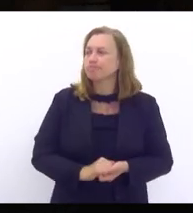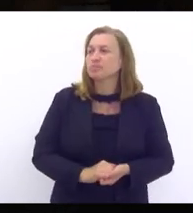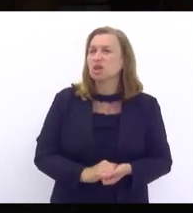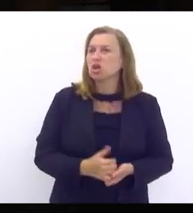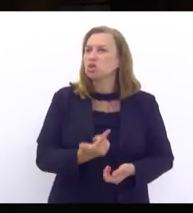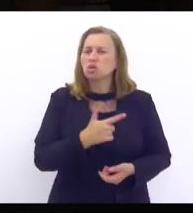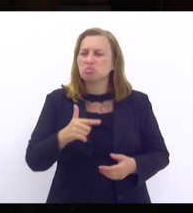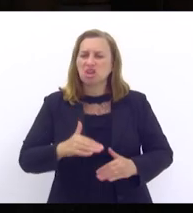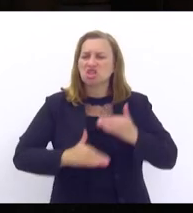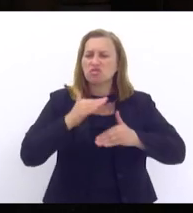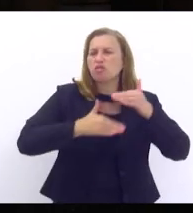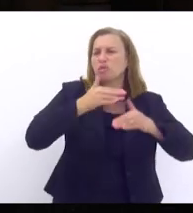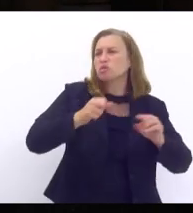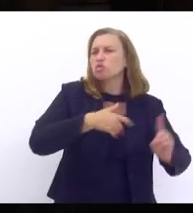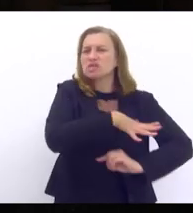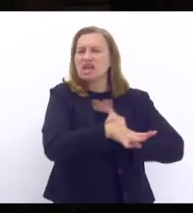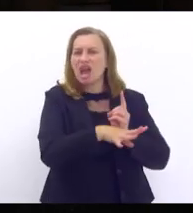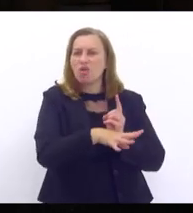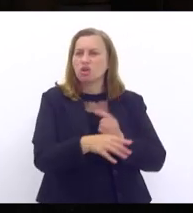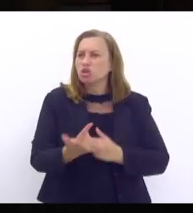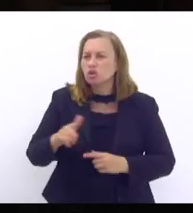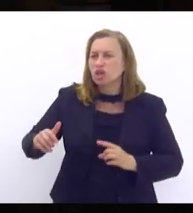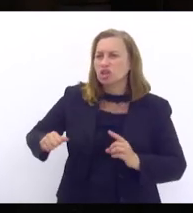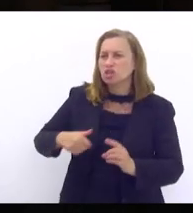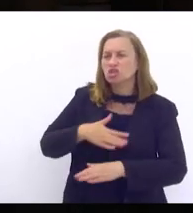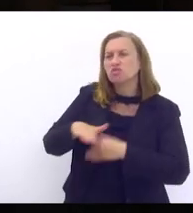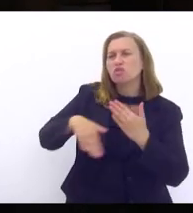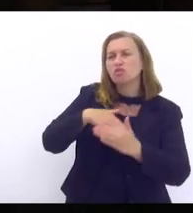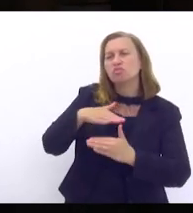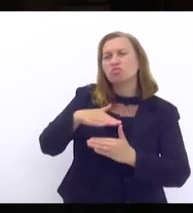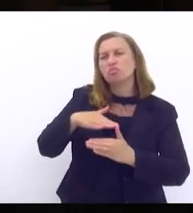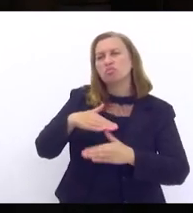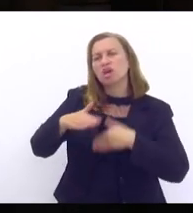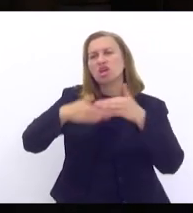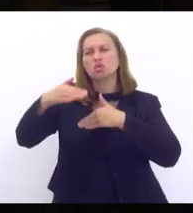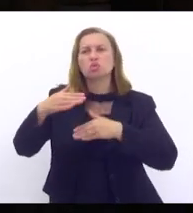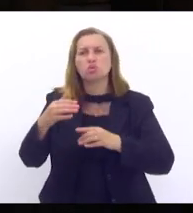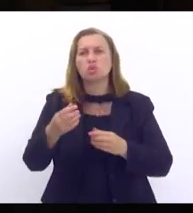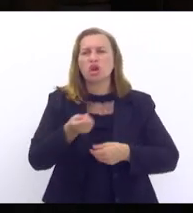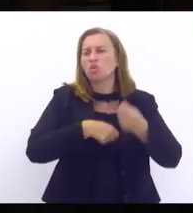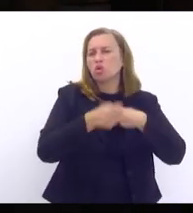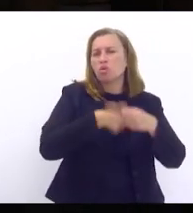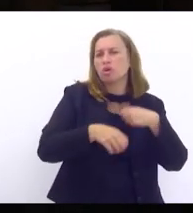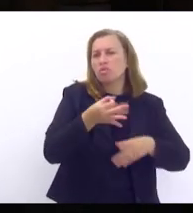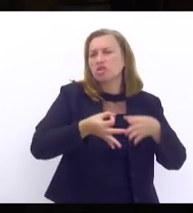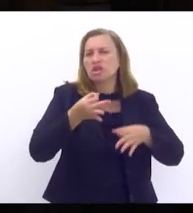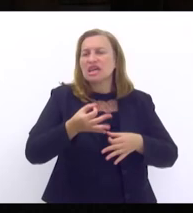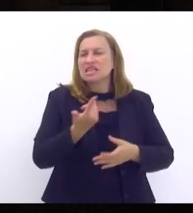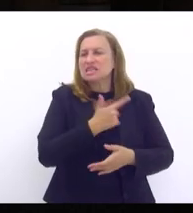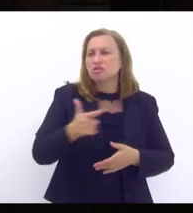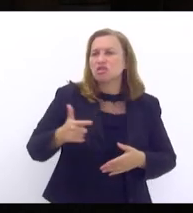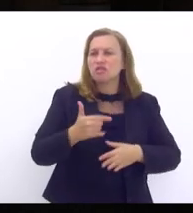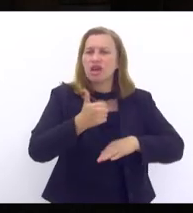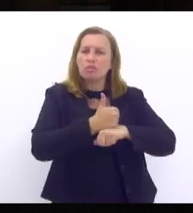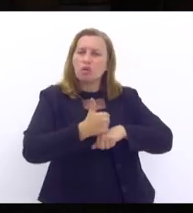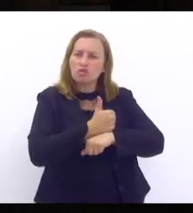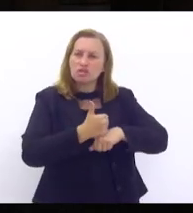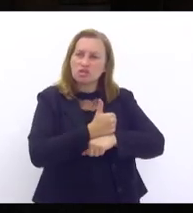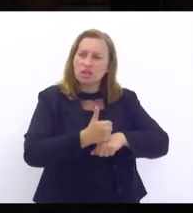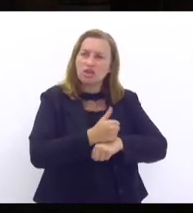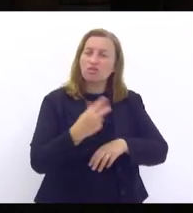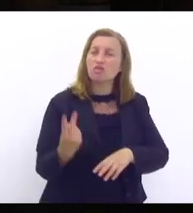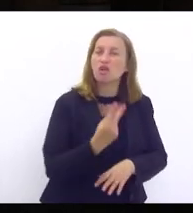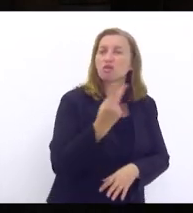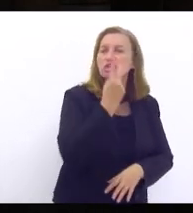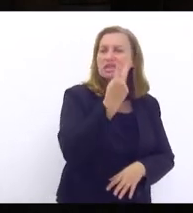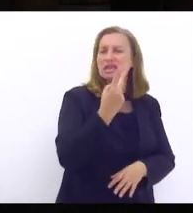há desenvolvimento social, não há desenvolvimento econômico justificável se não tiver profissional na ponta